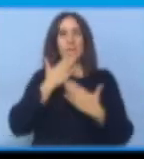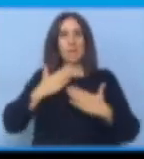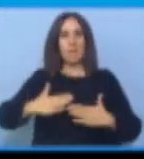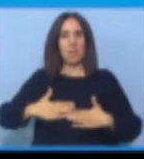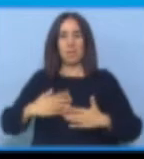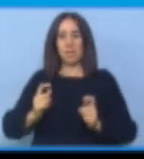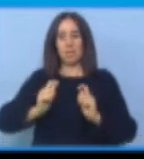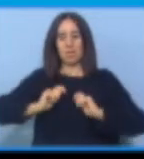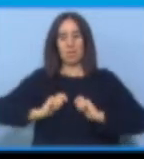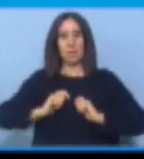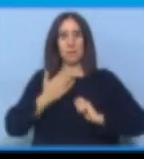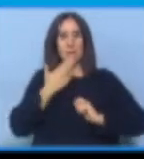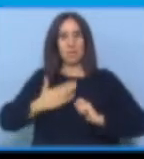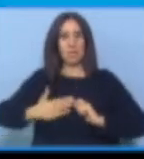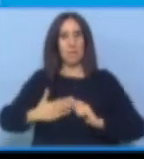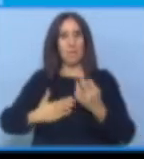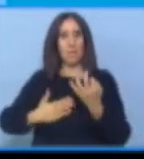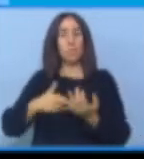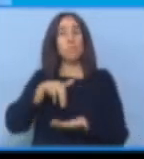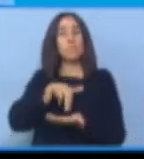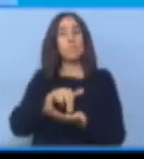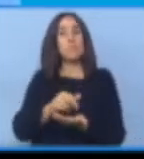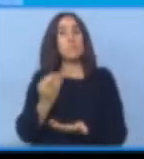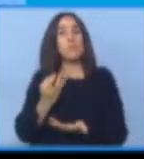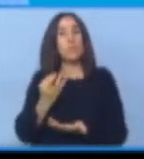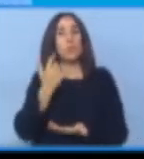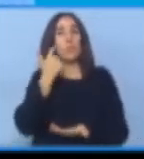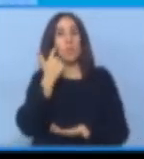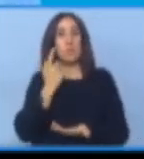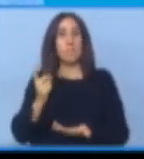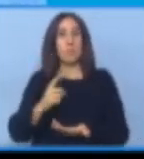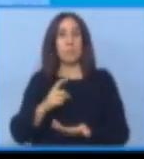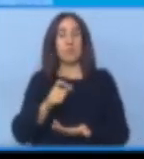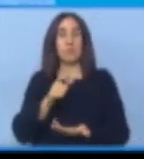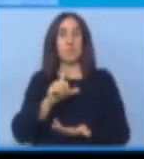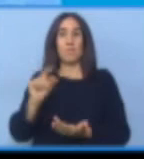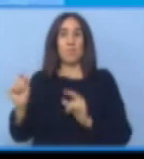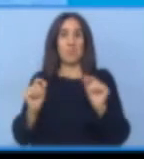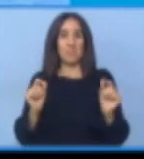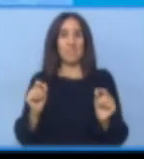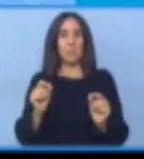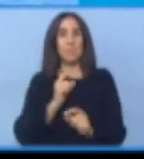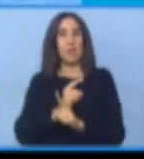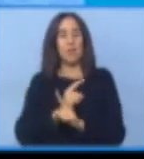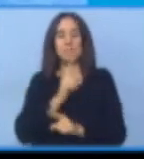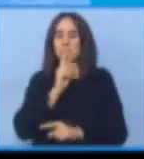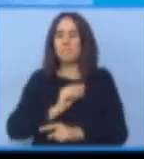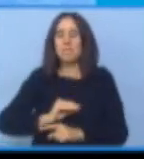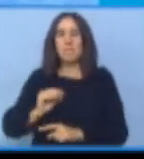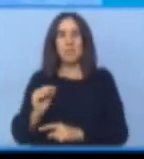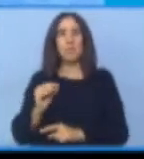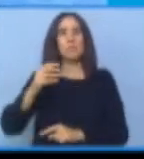que nos deixaram, por terem estado presentes quando muita gente se foi embora, por terem mantido o silêncio do